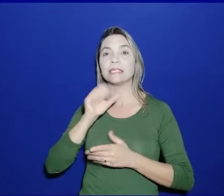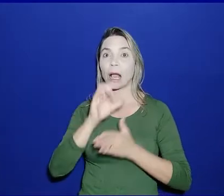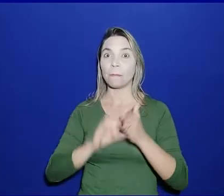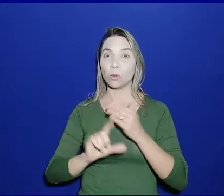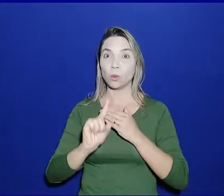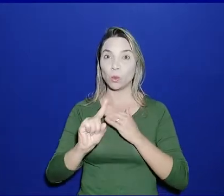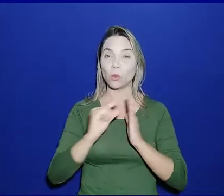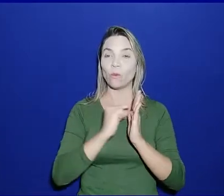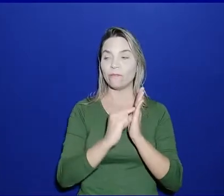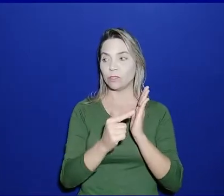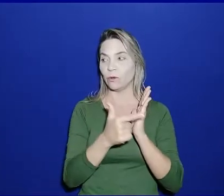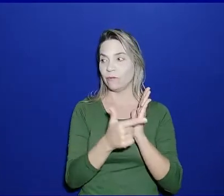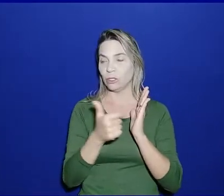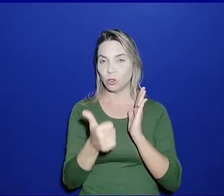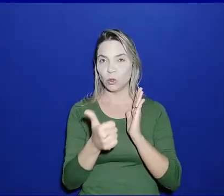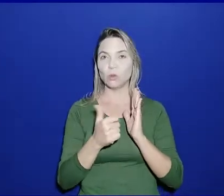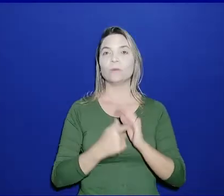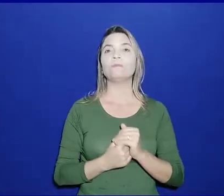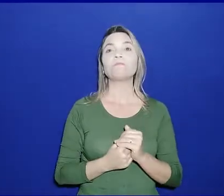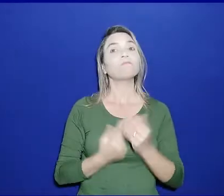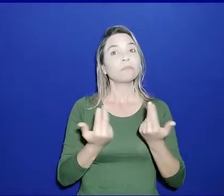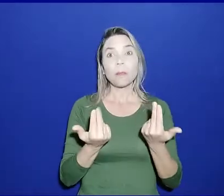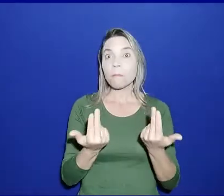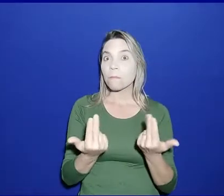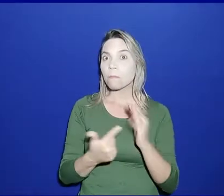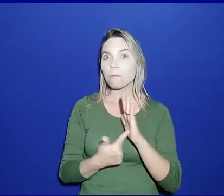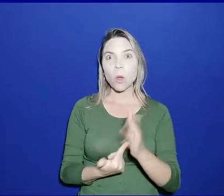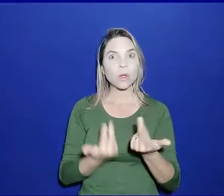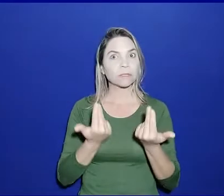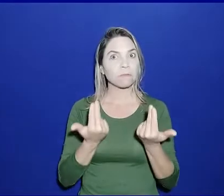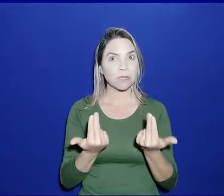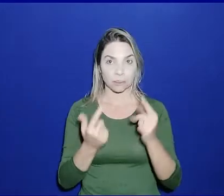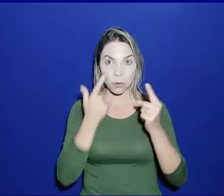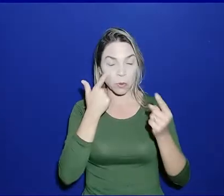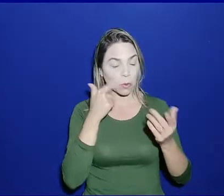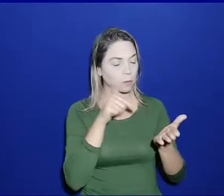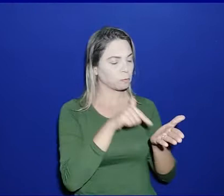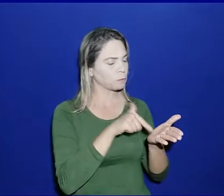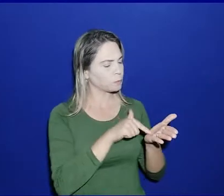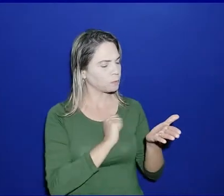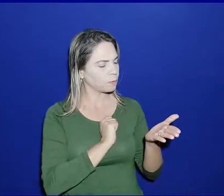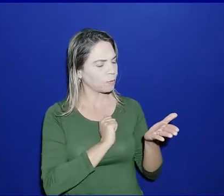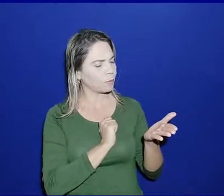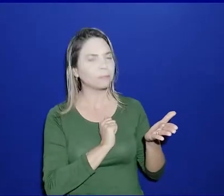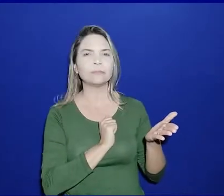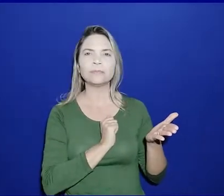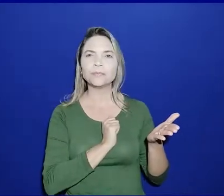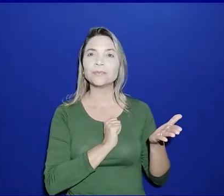Filipenses 1, 21. A palavra do Senhor diz assim: